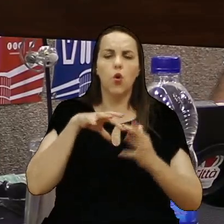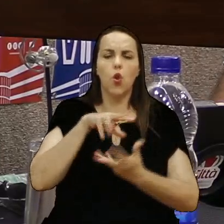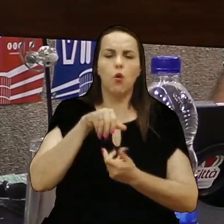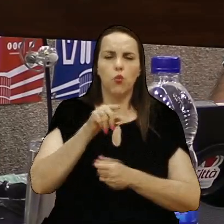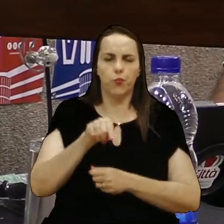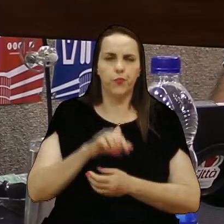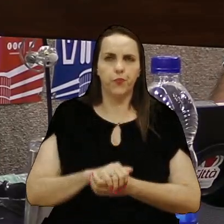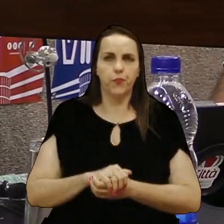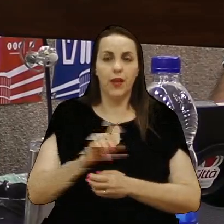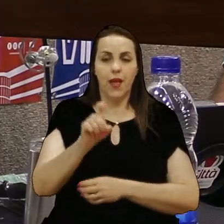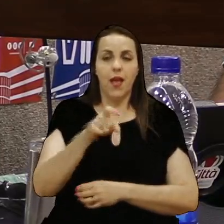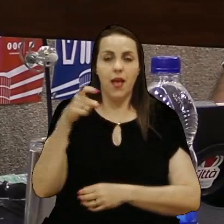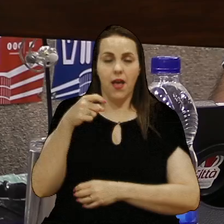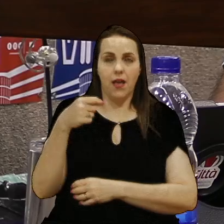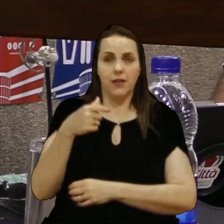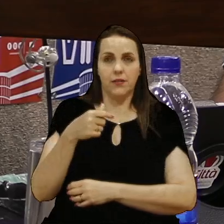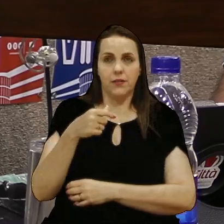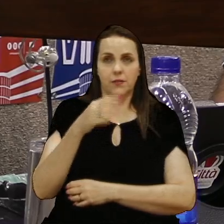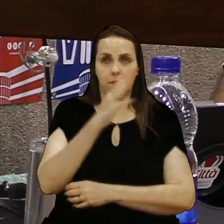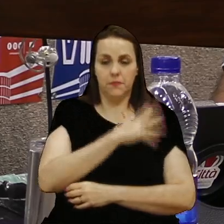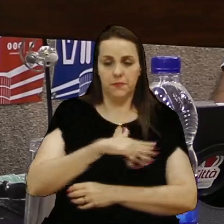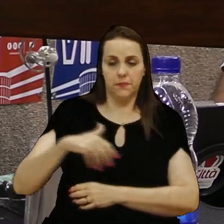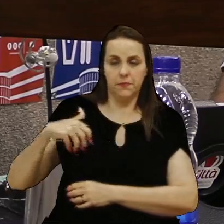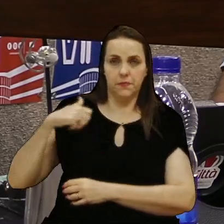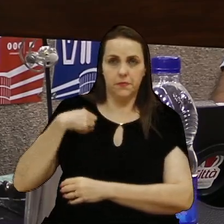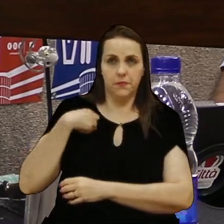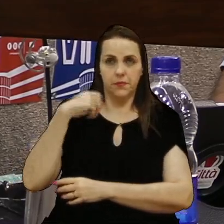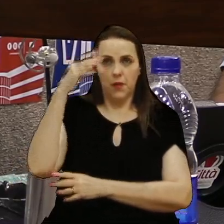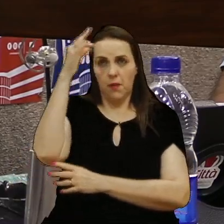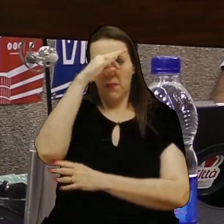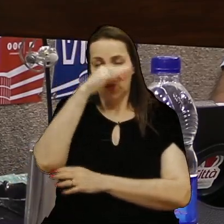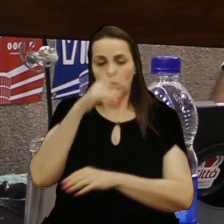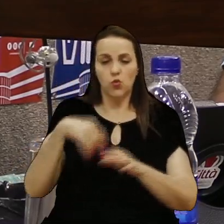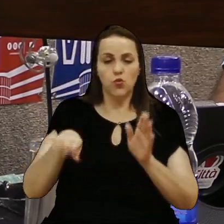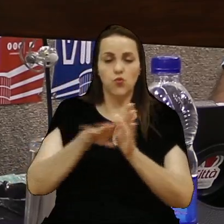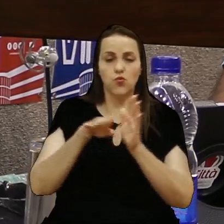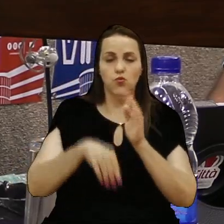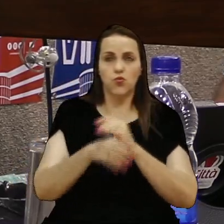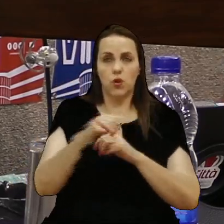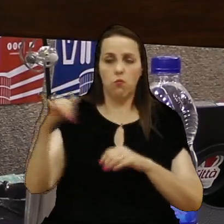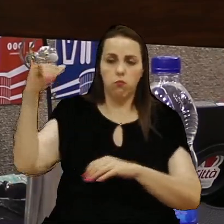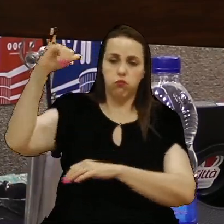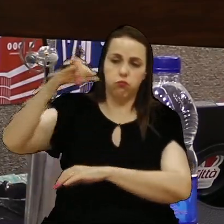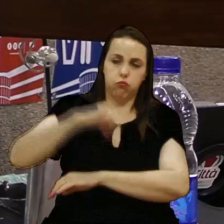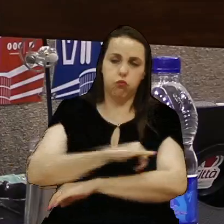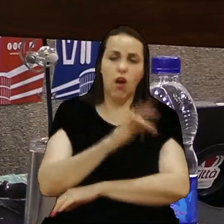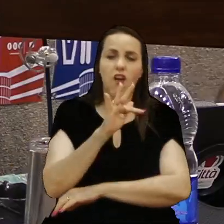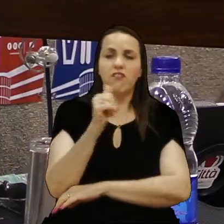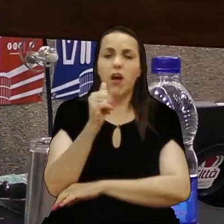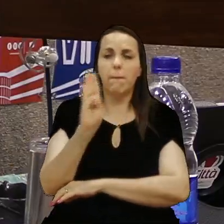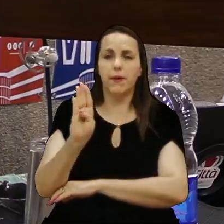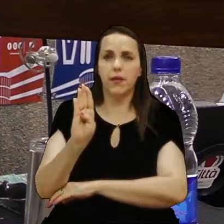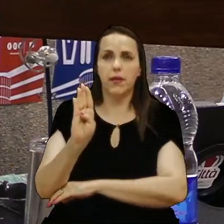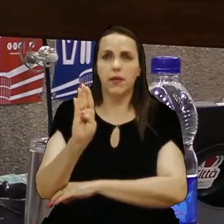Ex-primeira-dama do Peru chega ao Brasil em voo da FAB, após governo Lula conceder asilo diplomático